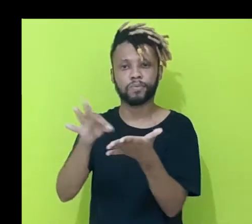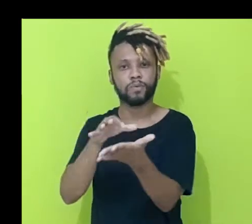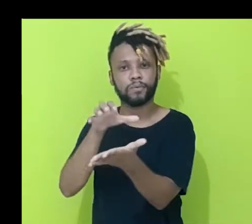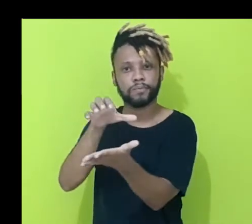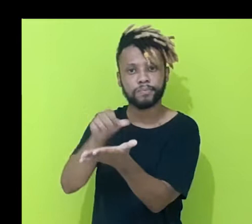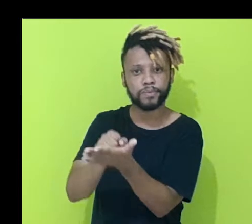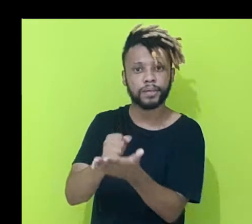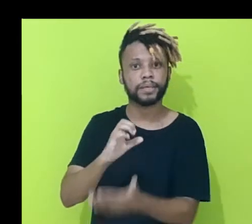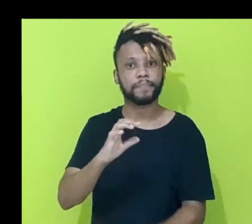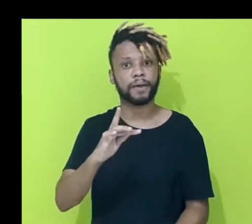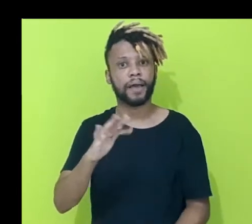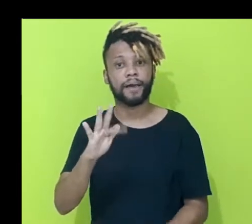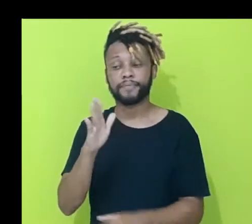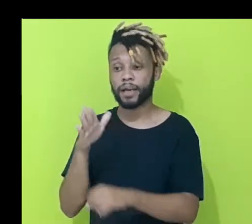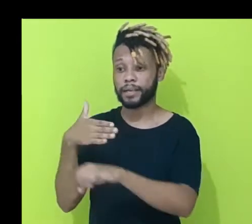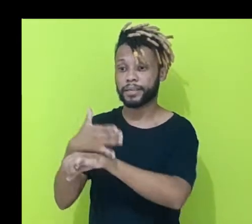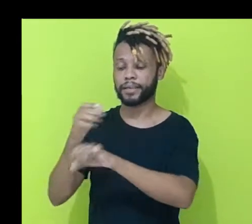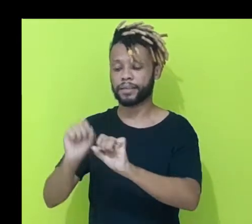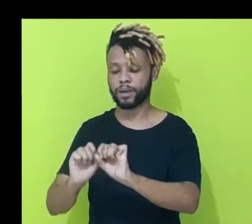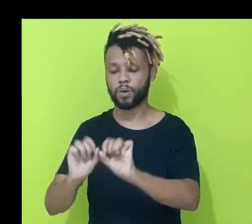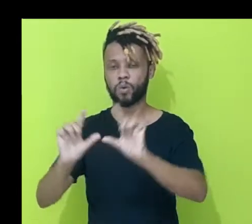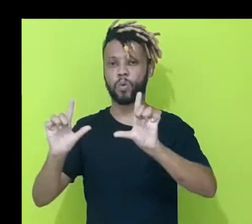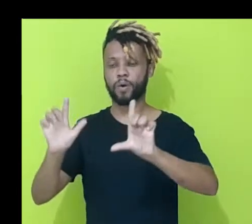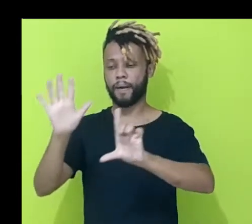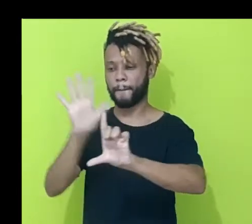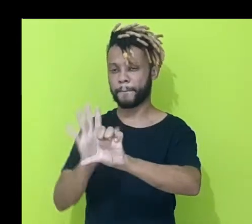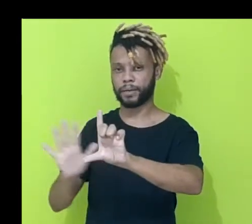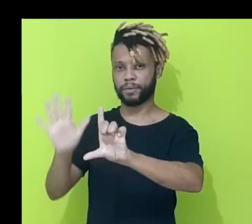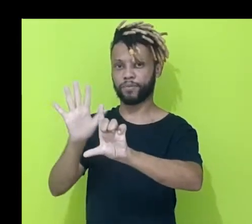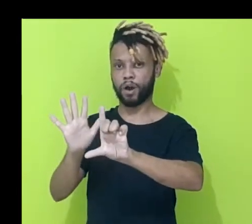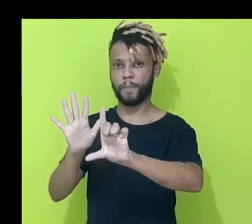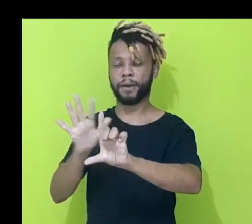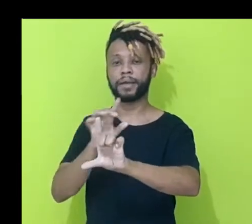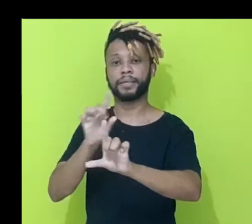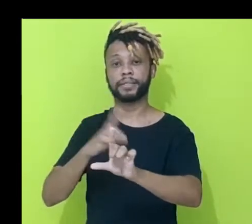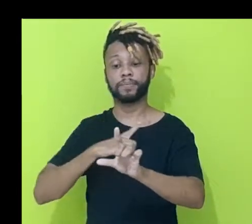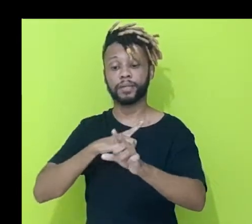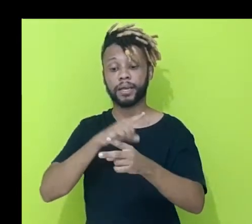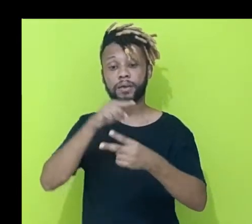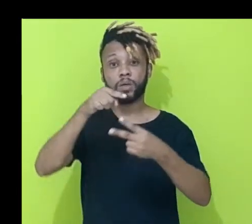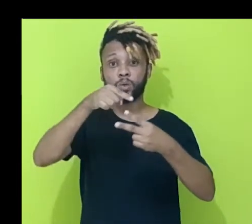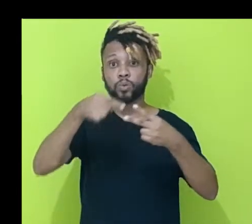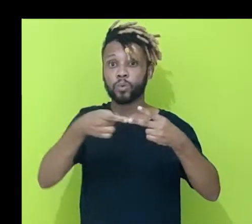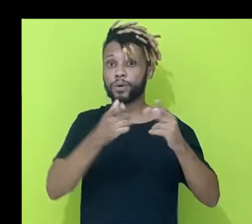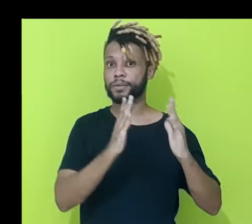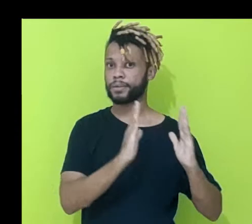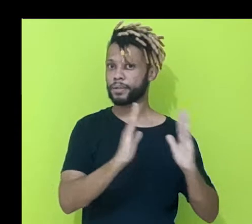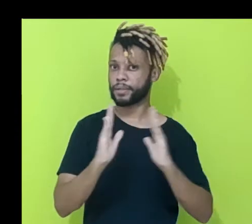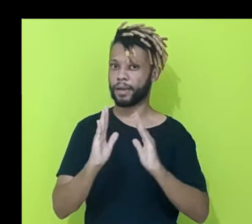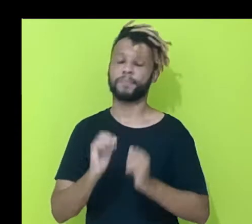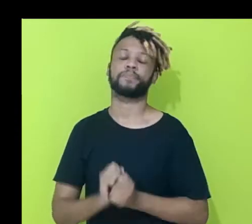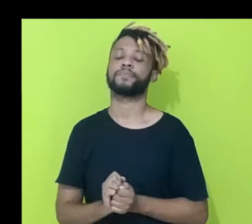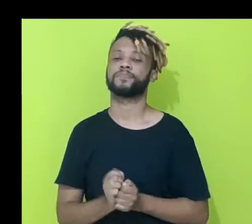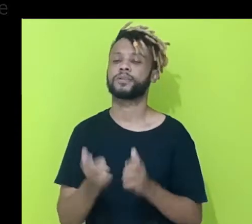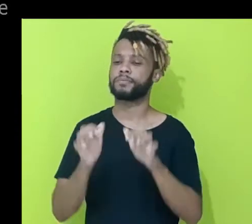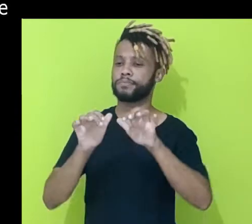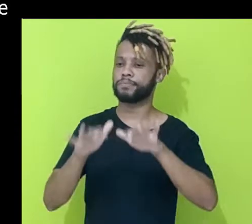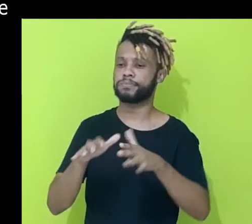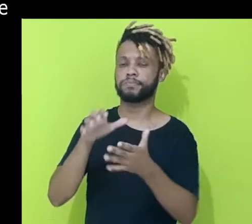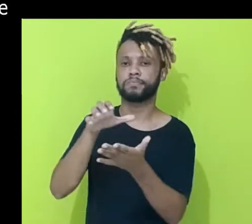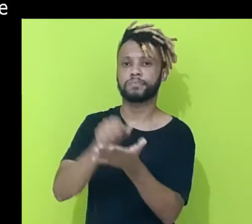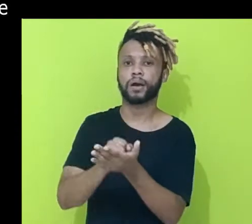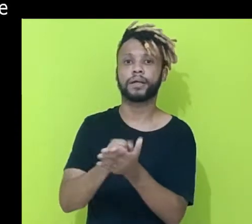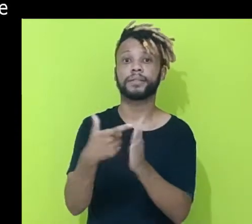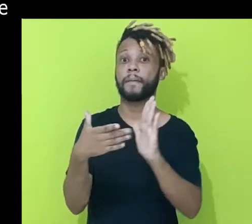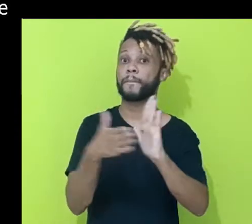se cadastra pelo seu CPF, acessa o SALIC Web e aí você realiza mais 2 etapas. Ou o cadastro